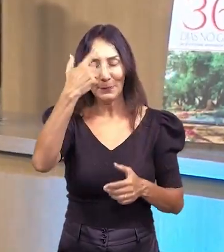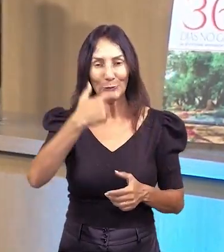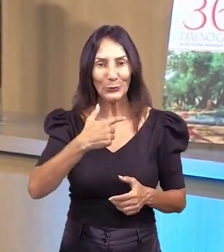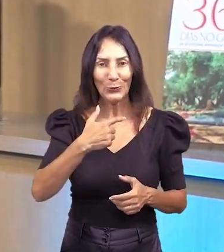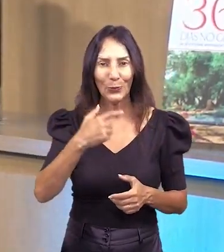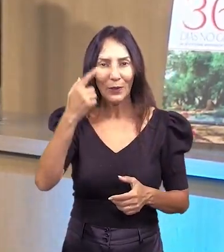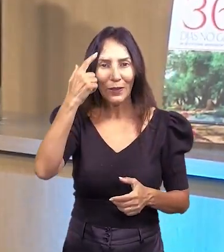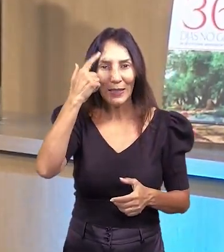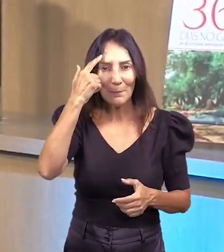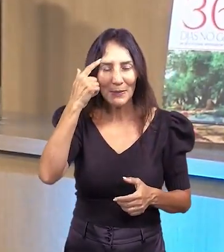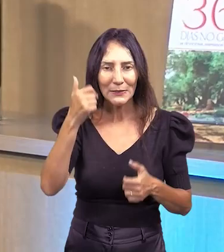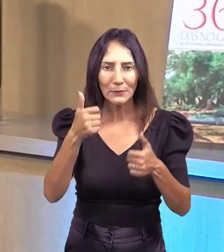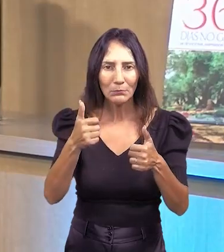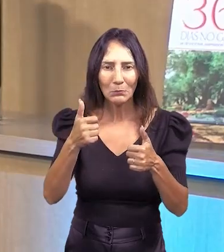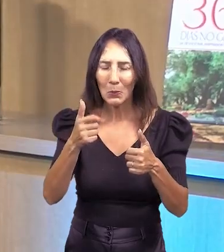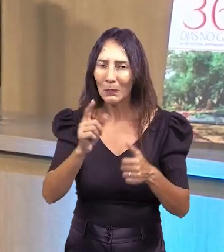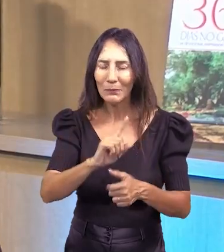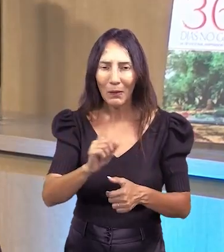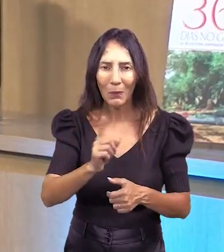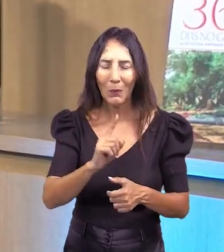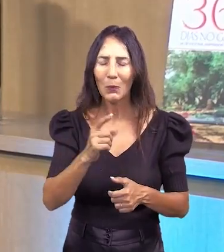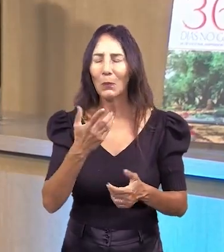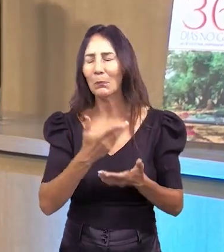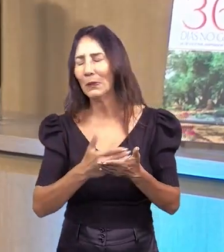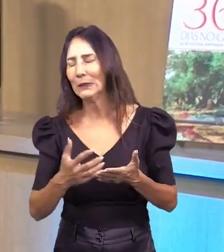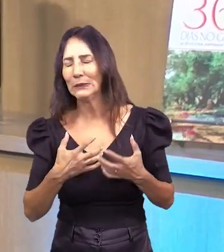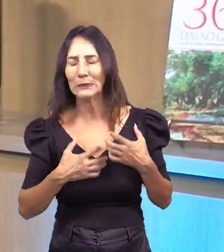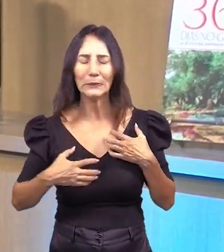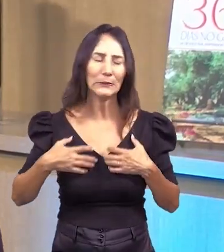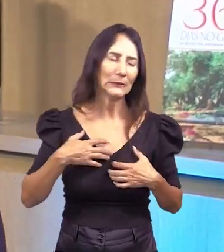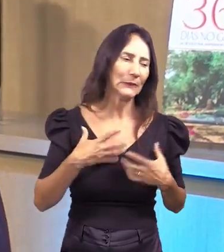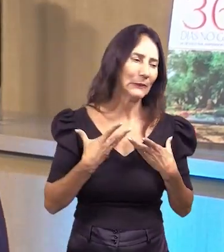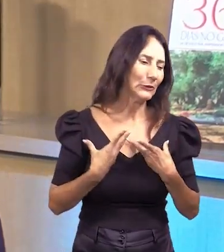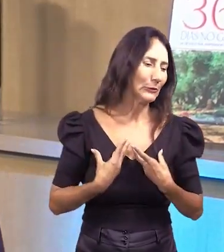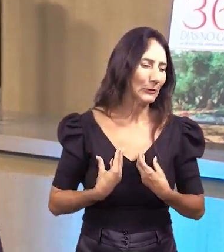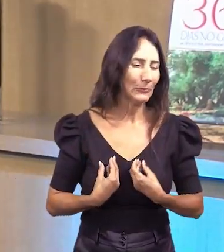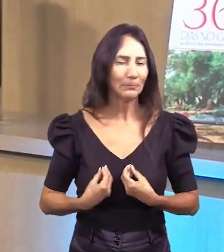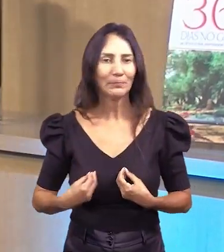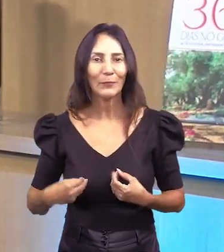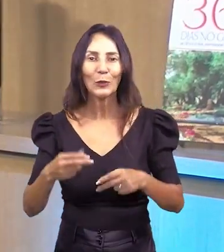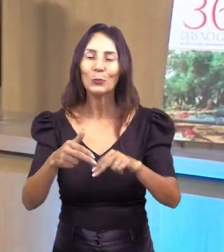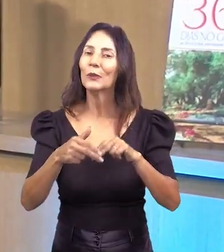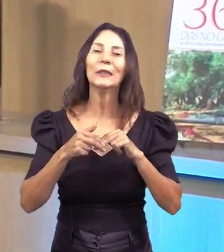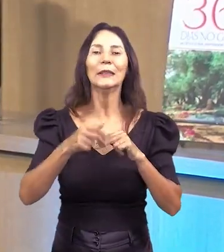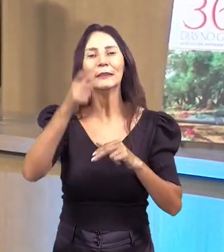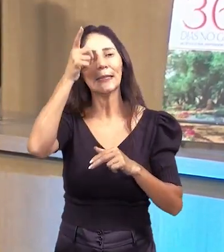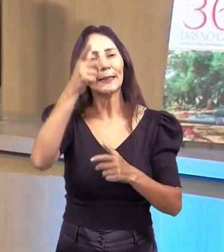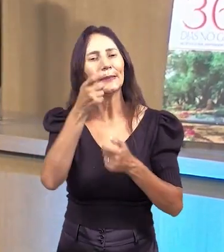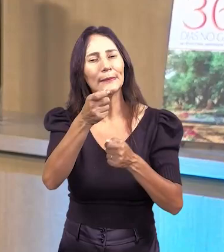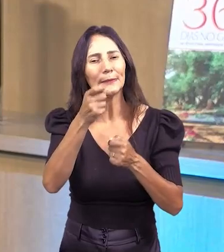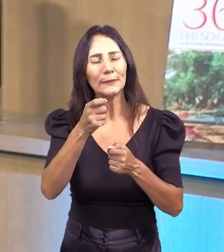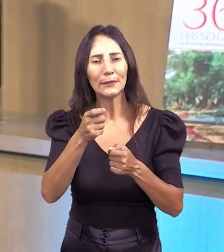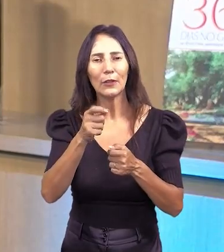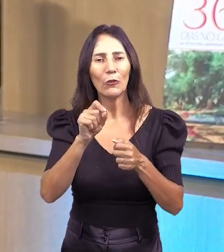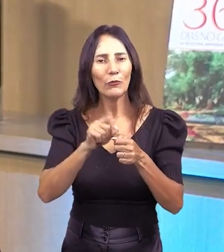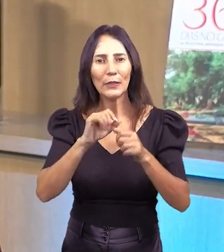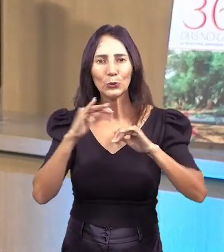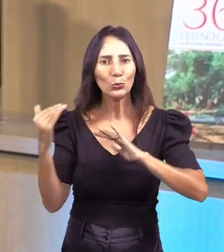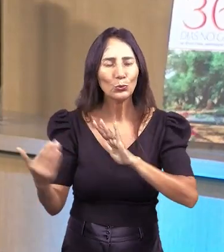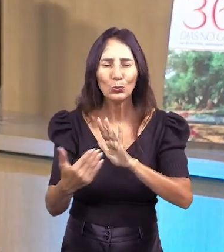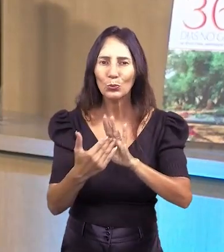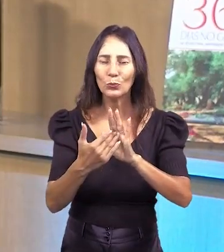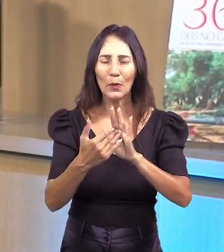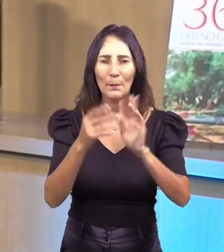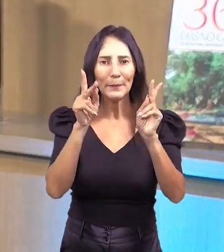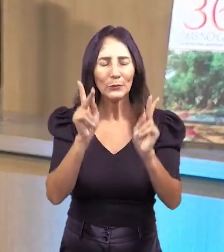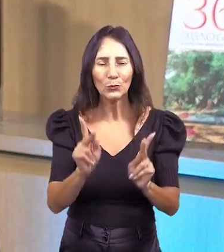tem a cabeça boa começa a ficar muito oprimido, muito angustiado. Por isso que Satanás faz tudo para a pessoa ficar